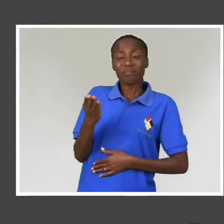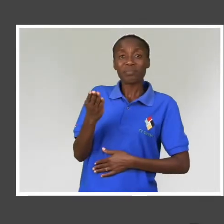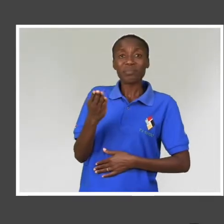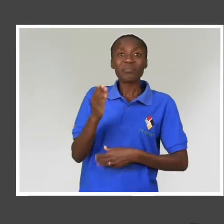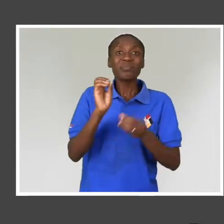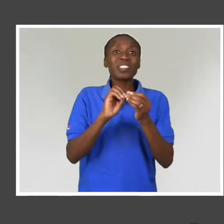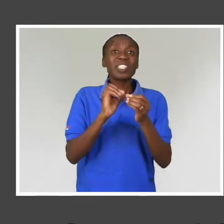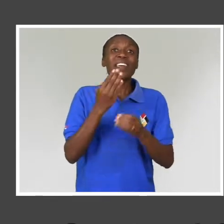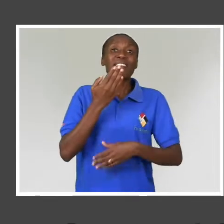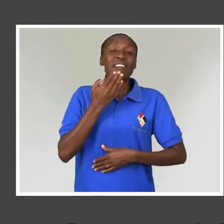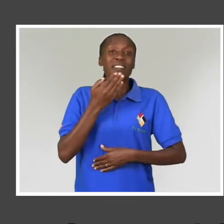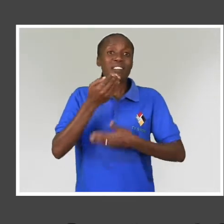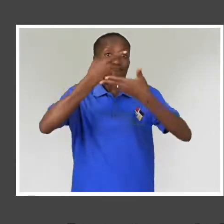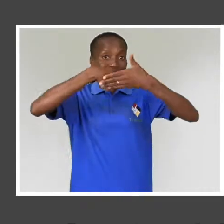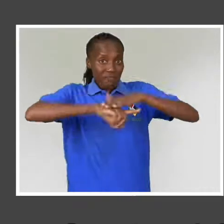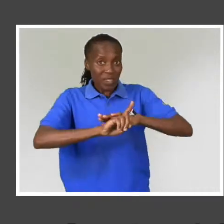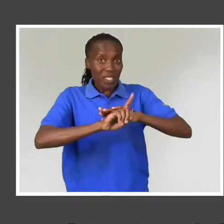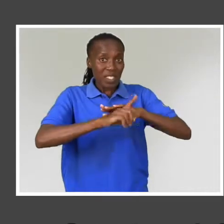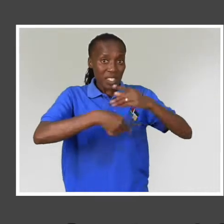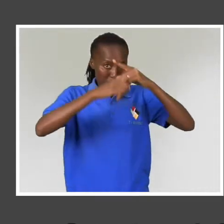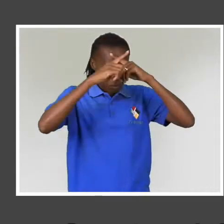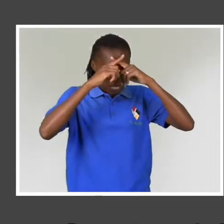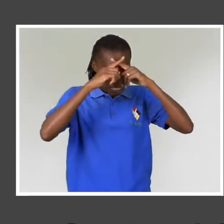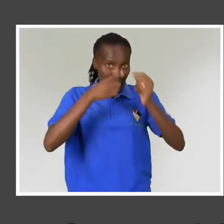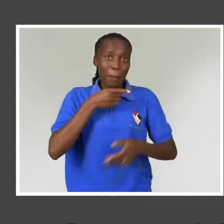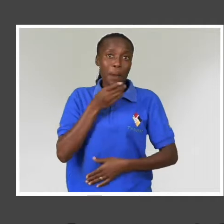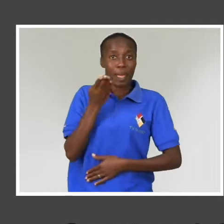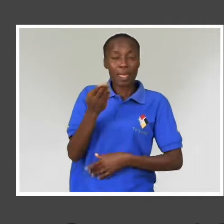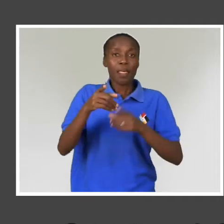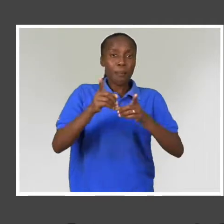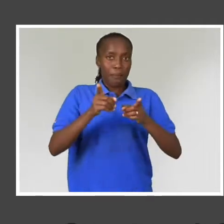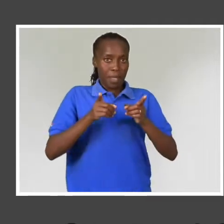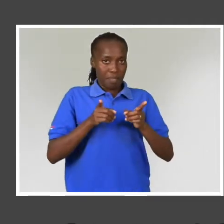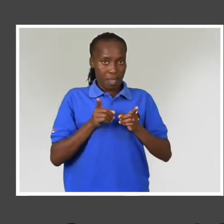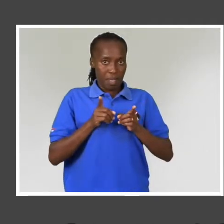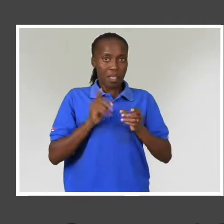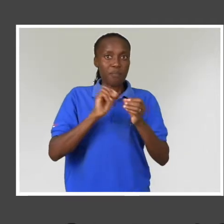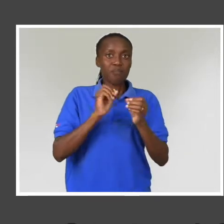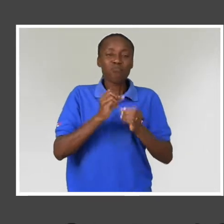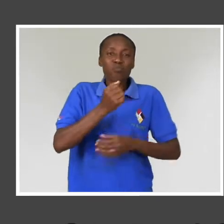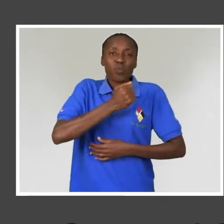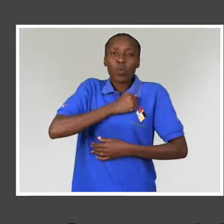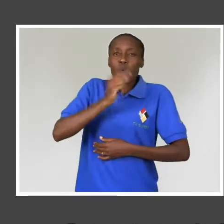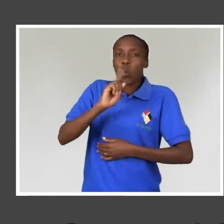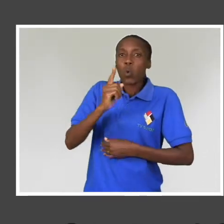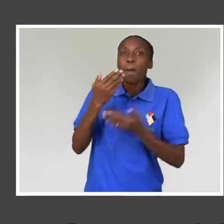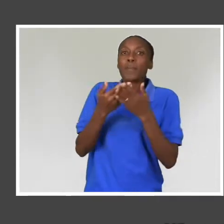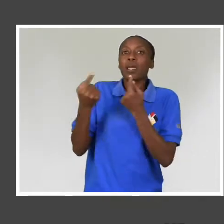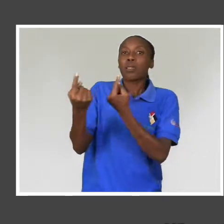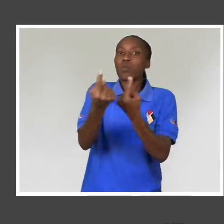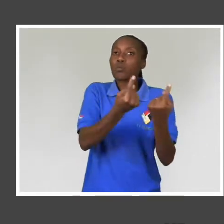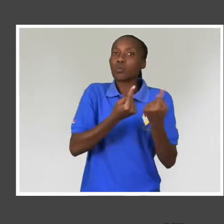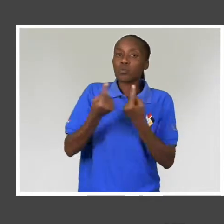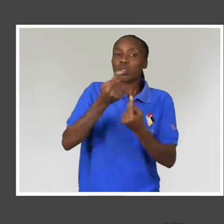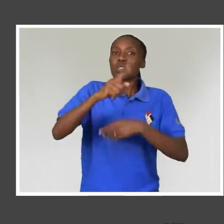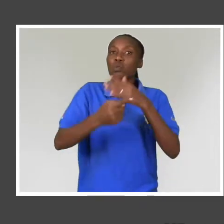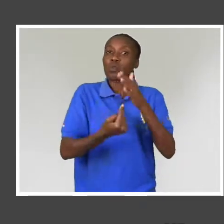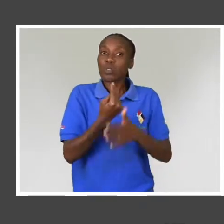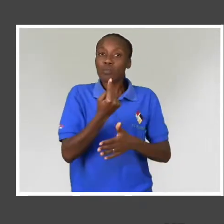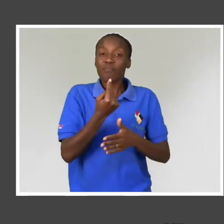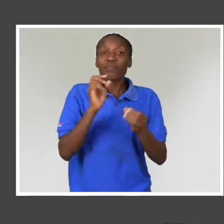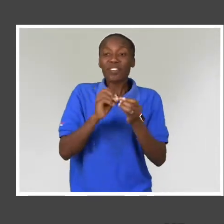sim. Mas por que ele meteu a queixa? Quem meteu a queixa foi o pai dele, meu ofendido, que é pai dele, que não gostou da